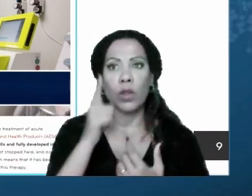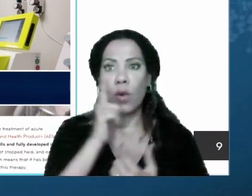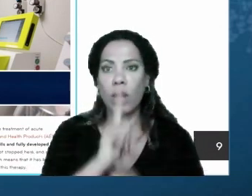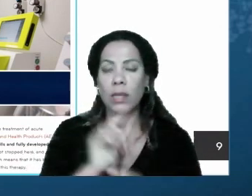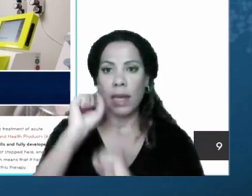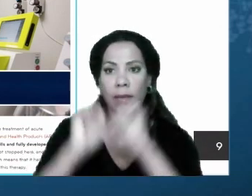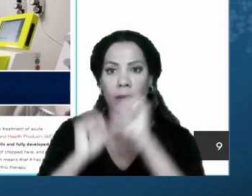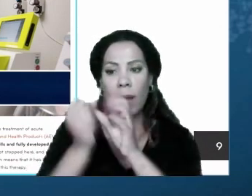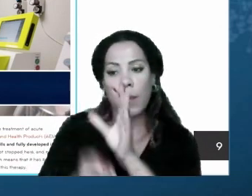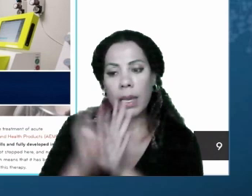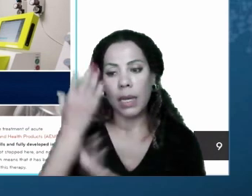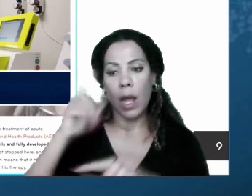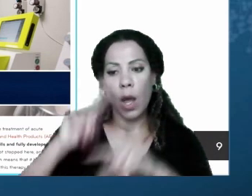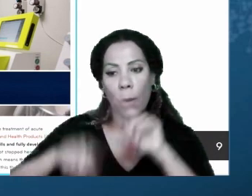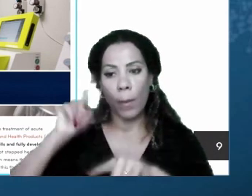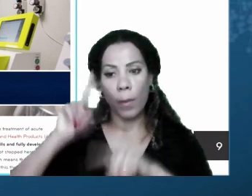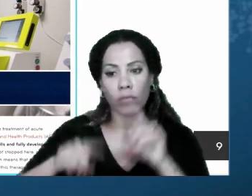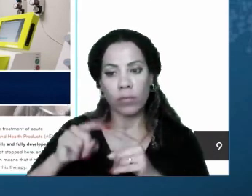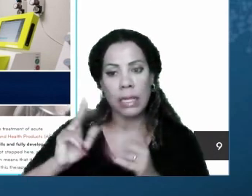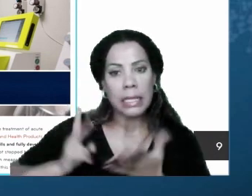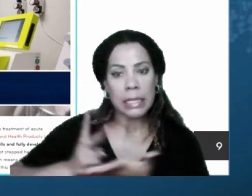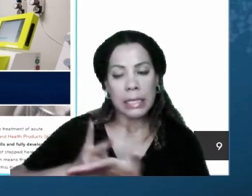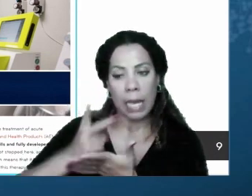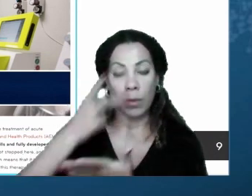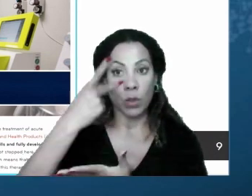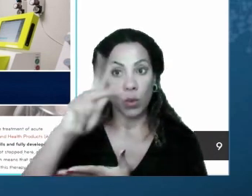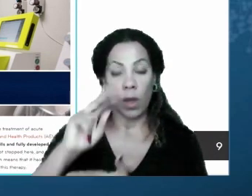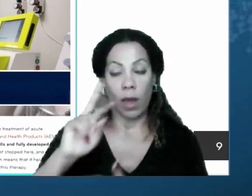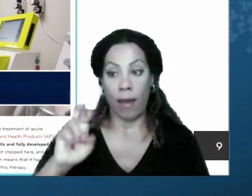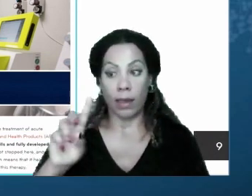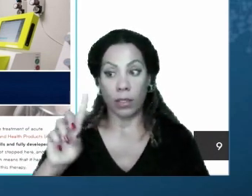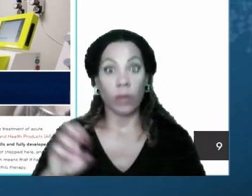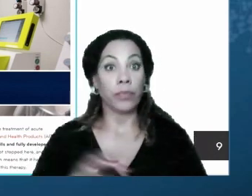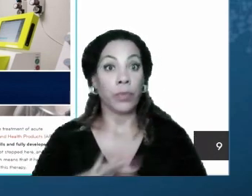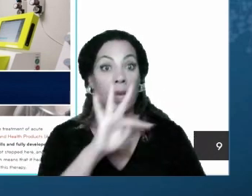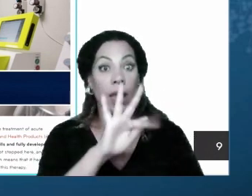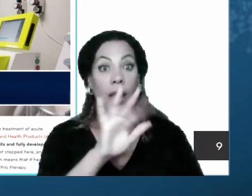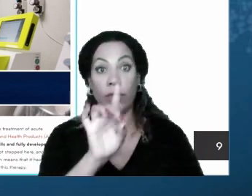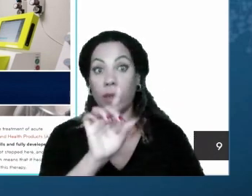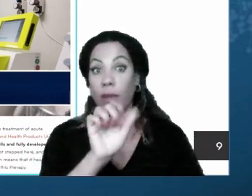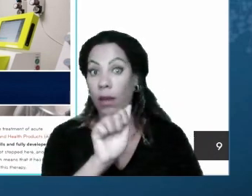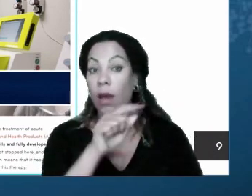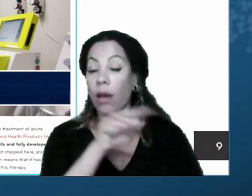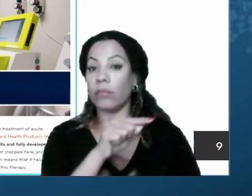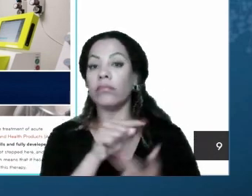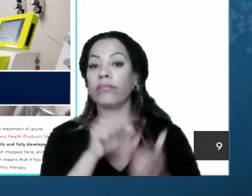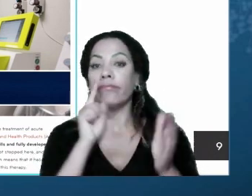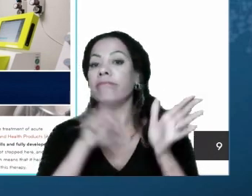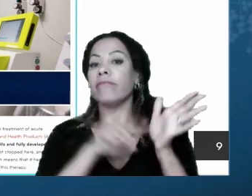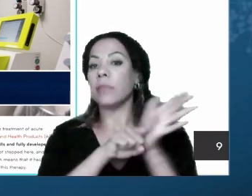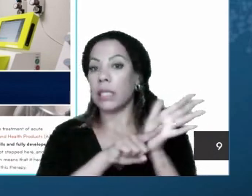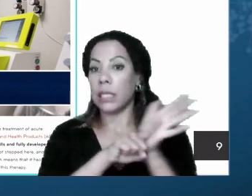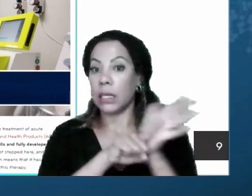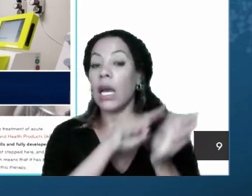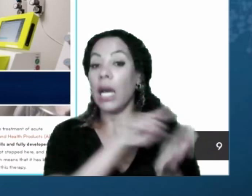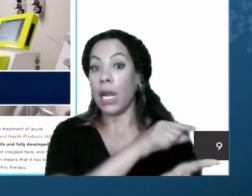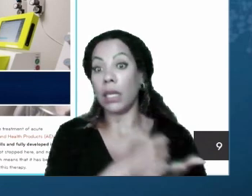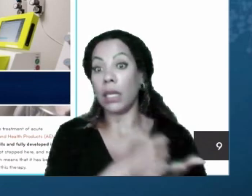fabricar produtos consistentemente na sua rede? O FDA está realmente analisando essa questão e tem dado